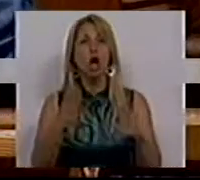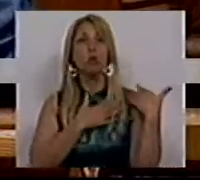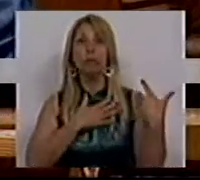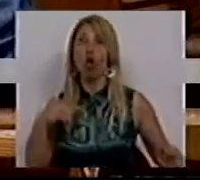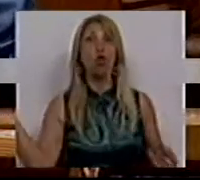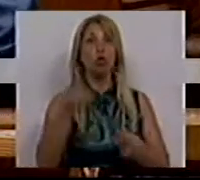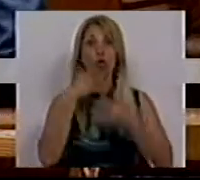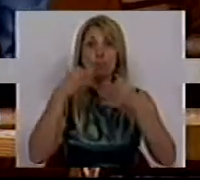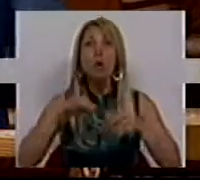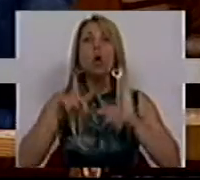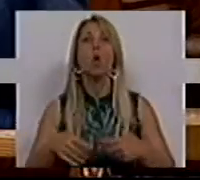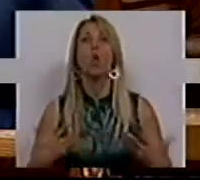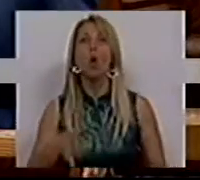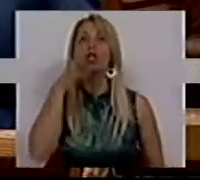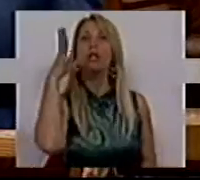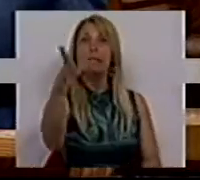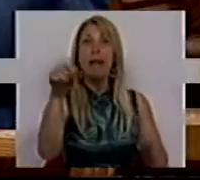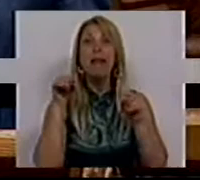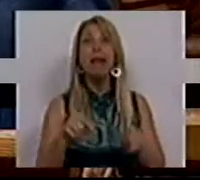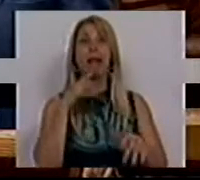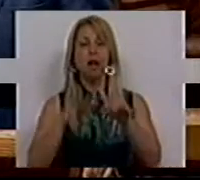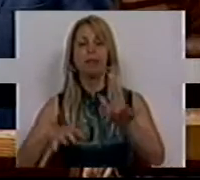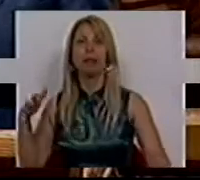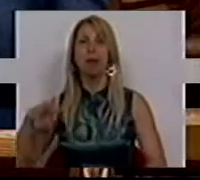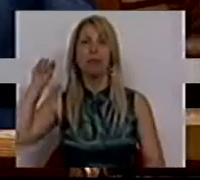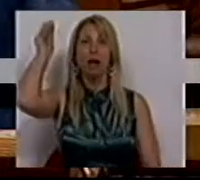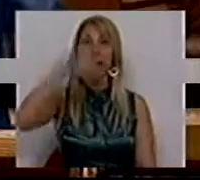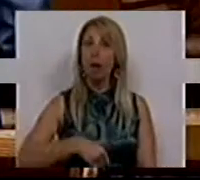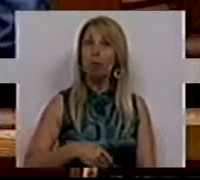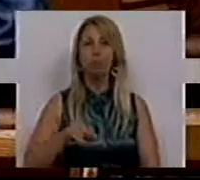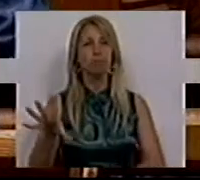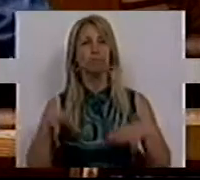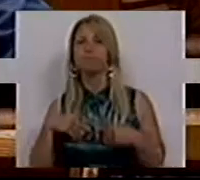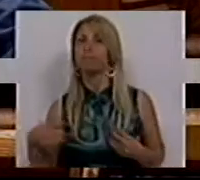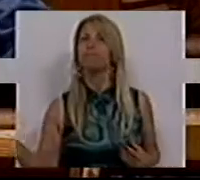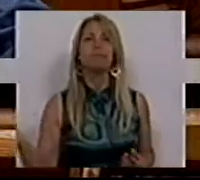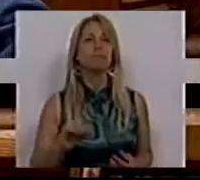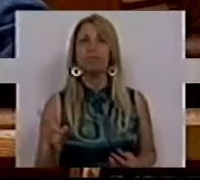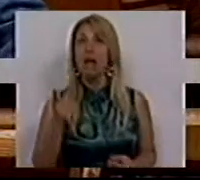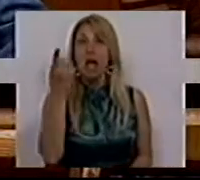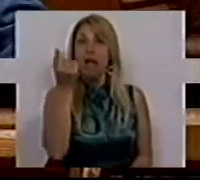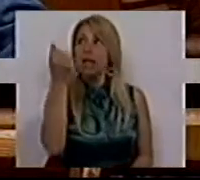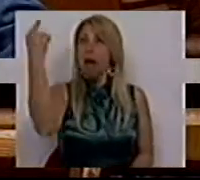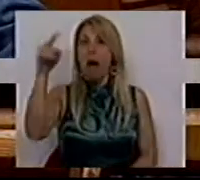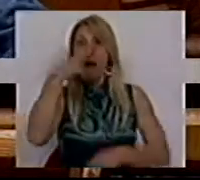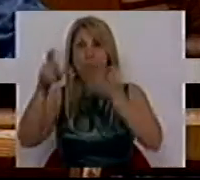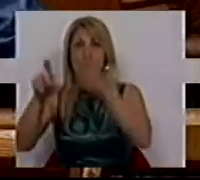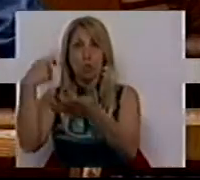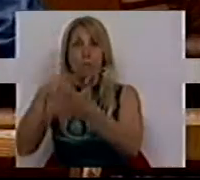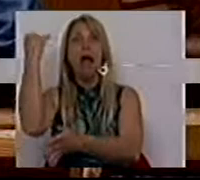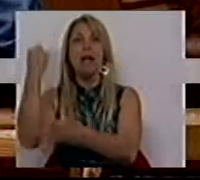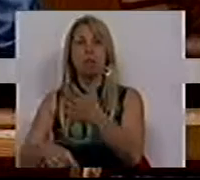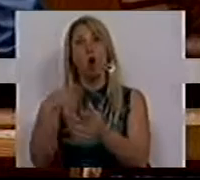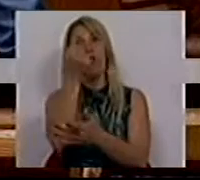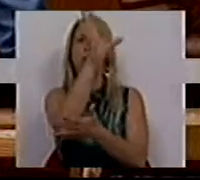nós aqui hoje é de dizer que esta Assembleia da República não aceita que haja dinheiro de contribuintes a ir para este